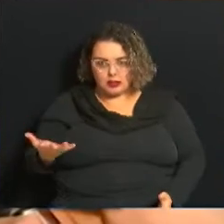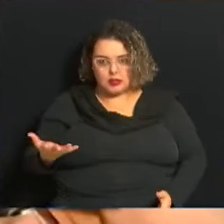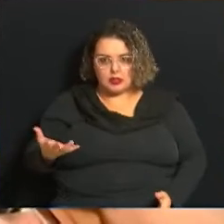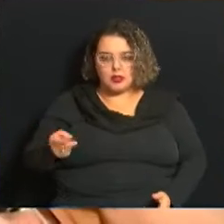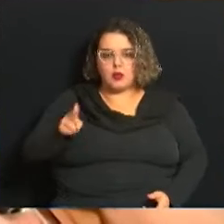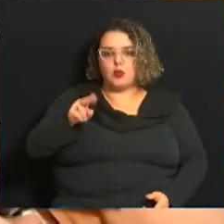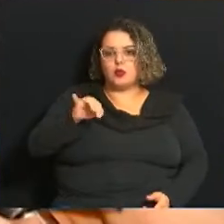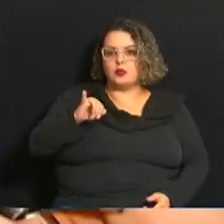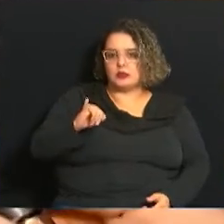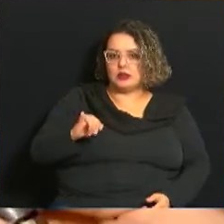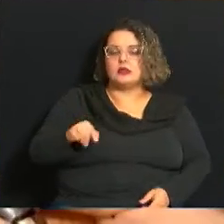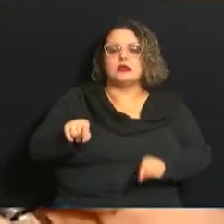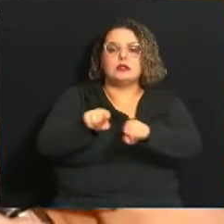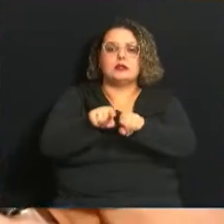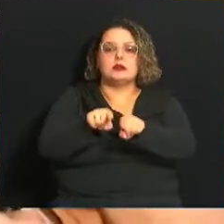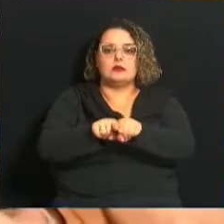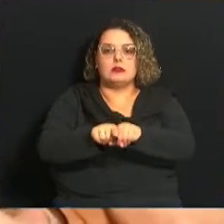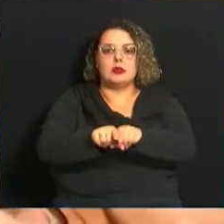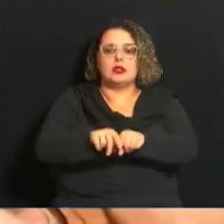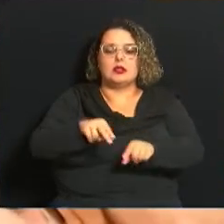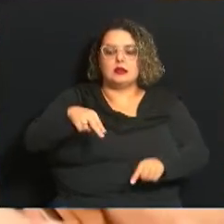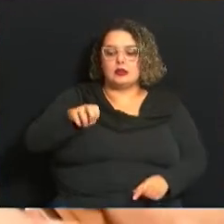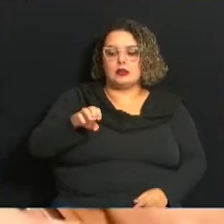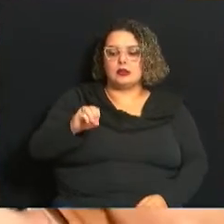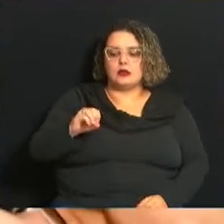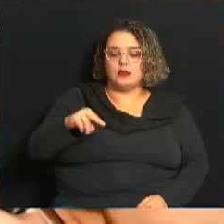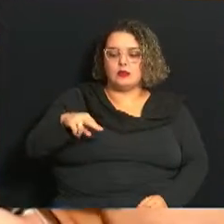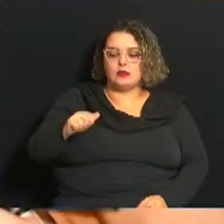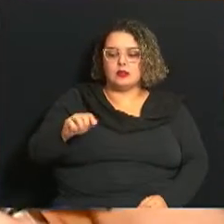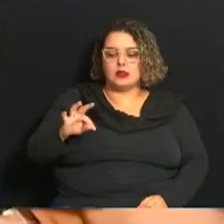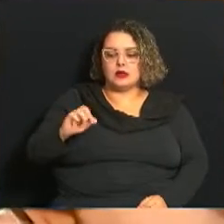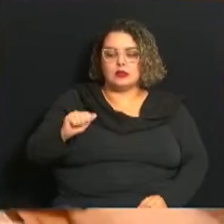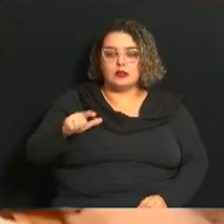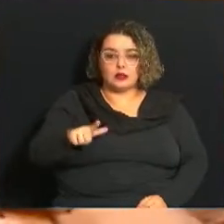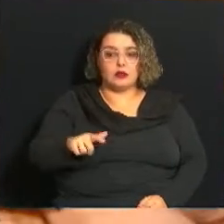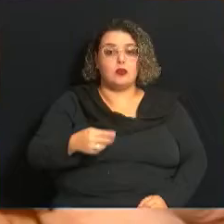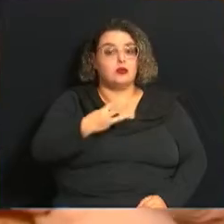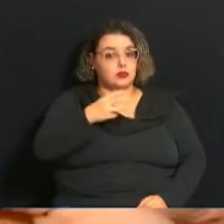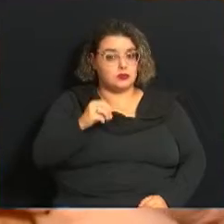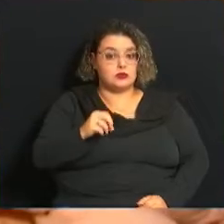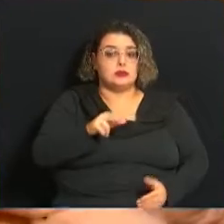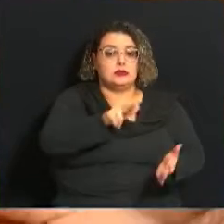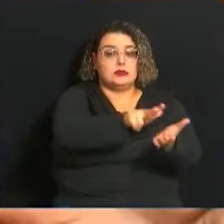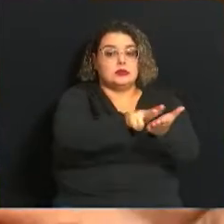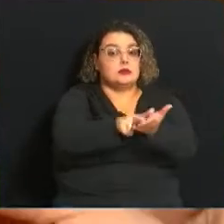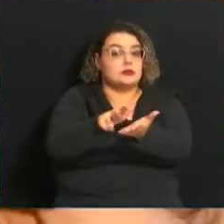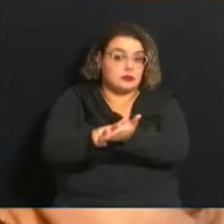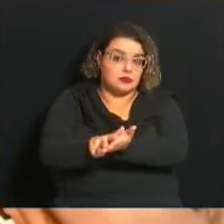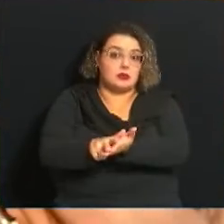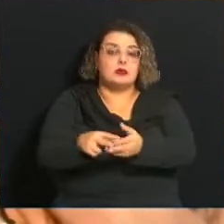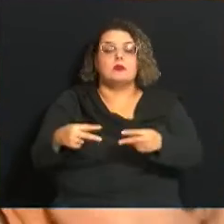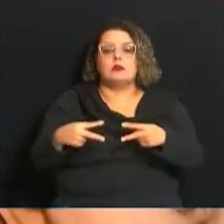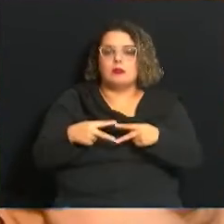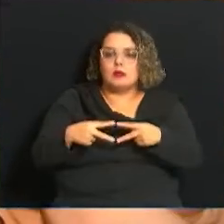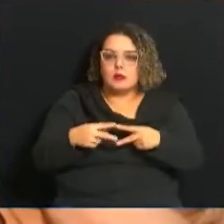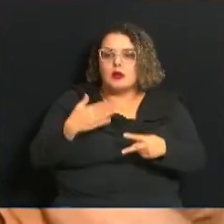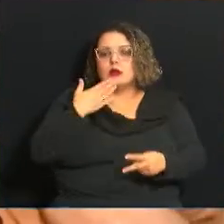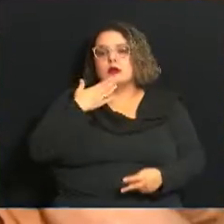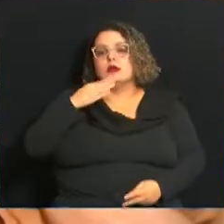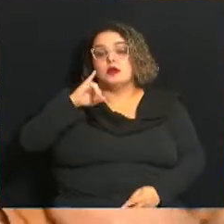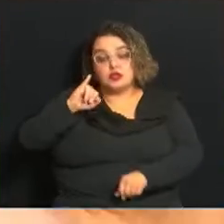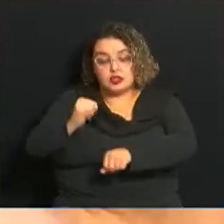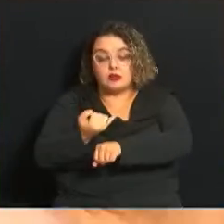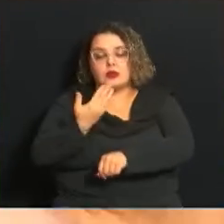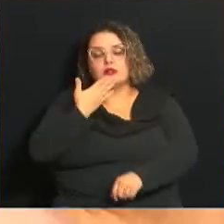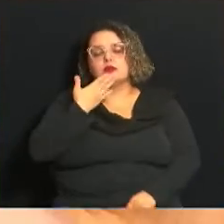no caso, os 30 leitos que foi comprometido pelo Estado, em Paulínia, em Jaguariúna e em Santa Bárbara